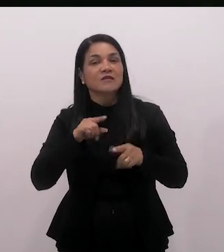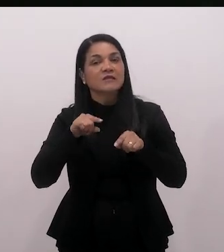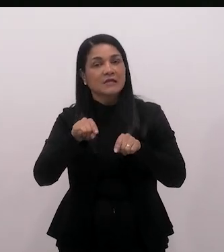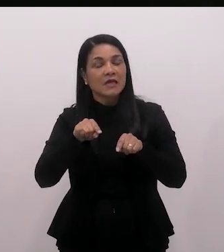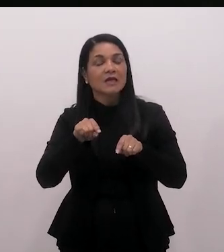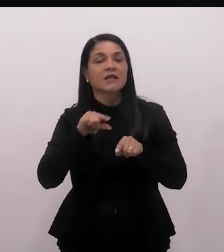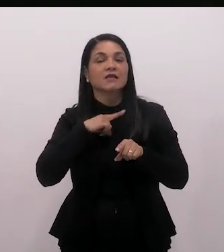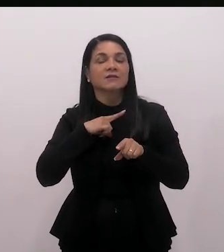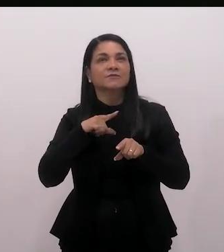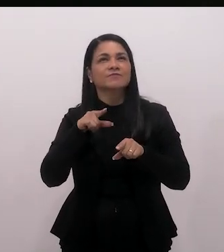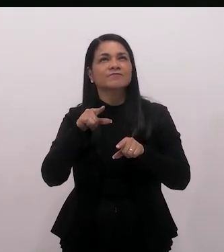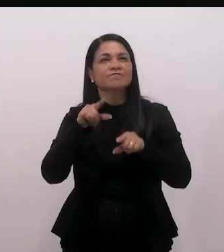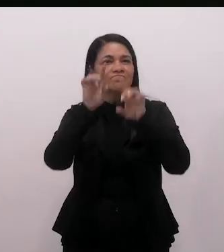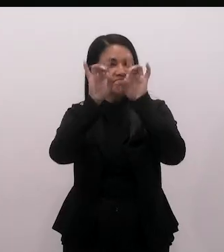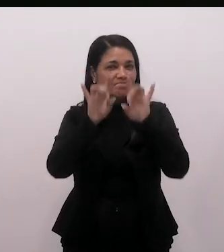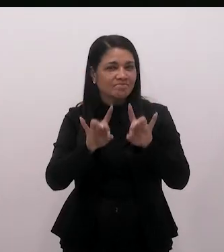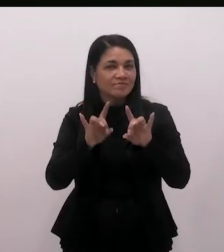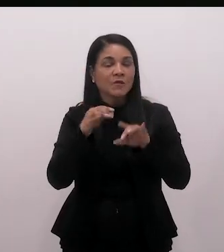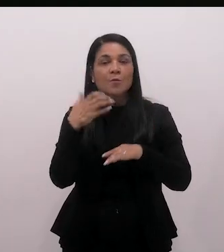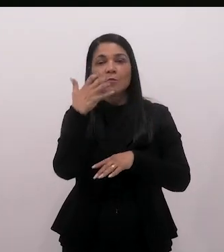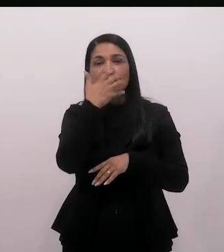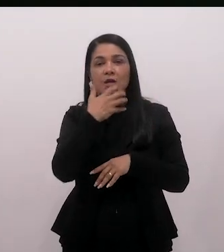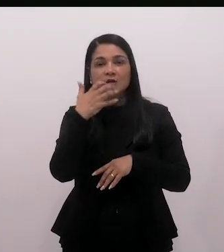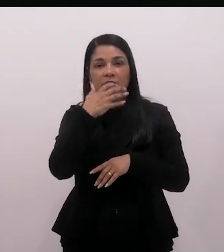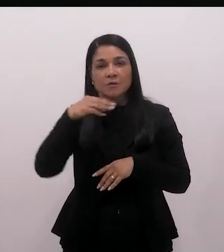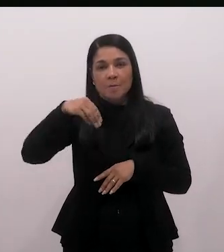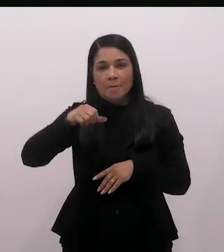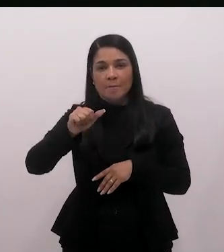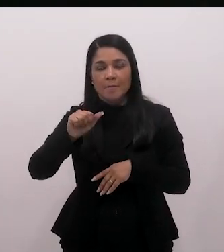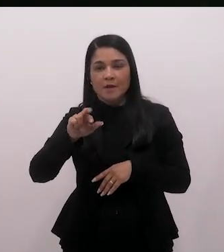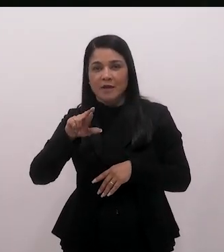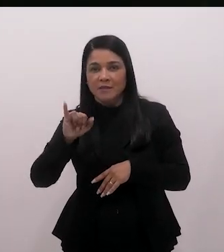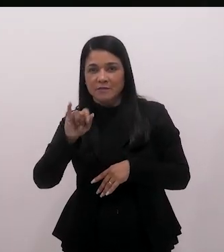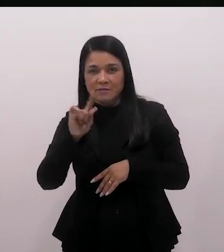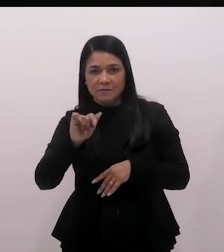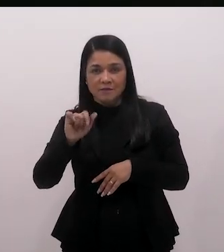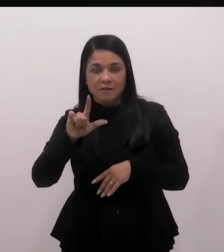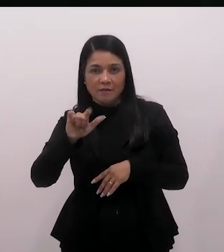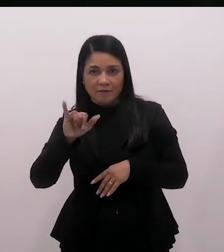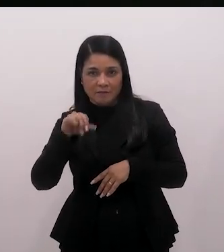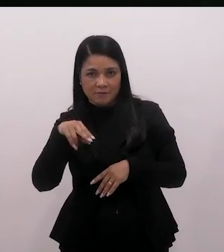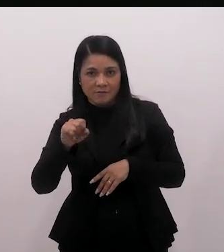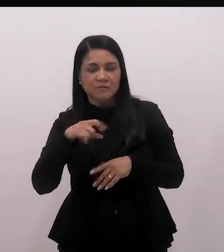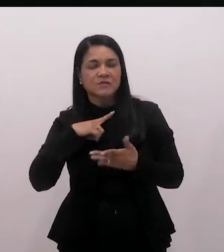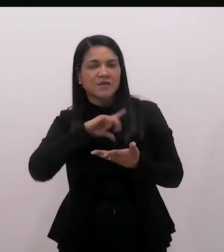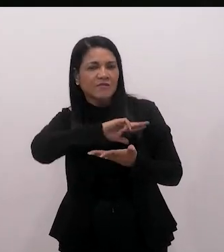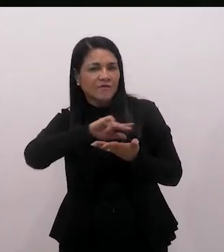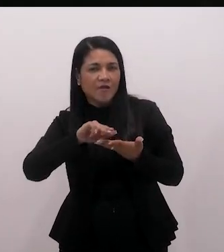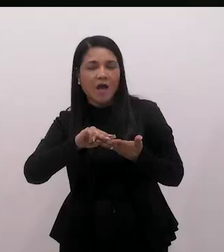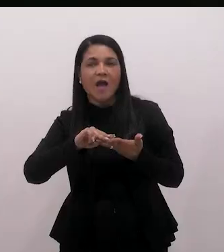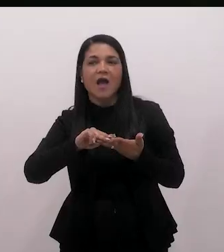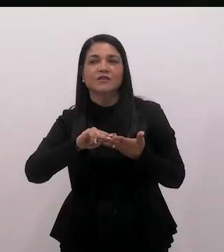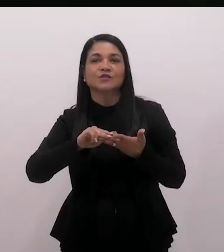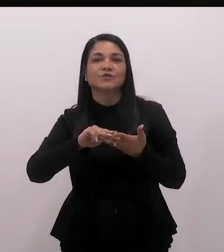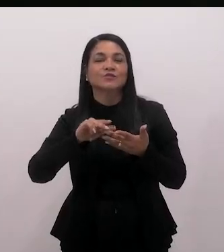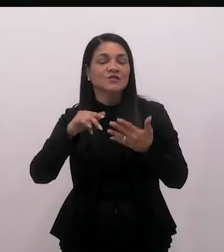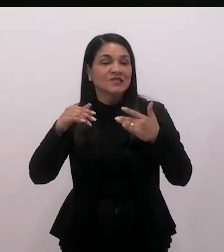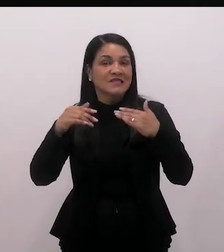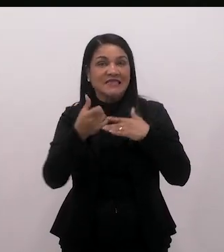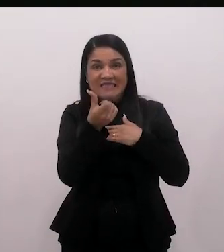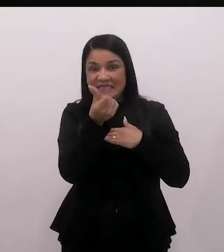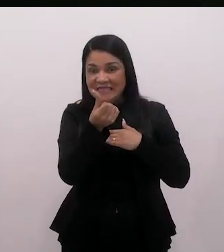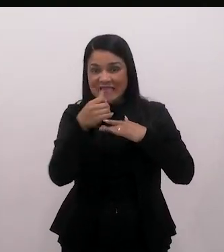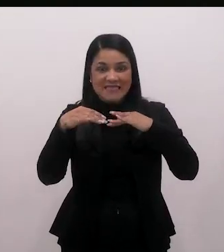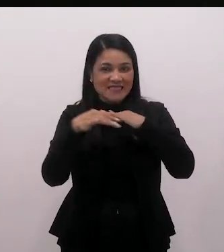estão apoiando, mais especificamente tem uma das cantoras, a Marisa Liz, que também vive ali. Então tem muito por onde as pessoas verem. Tem